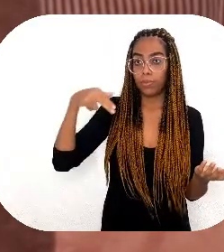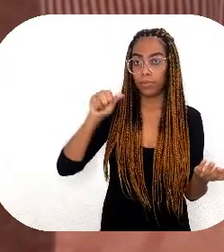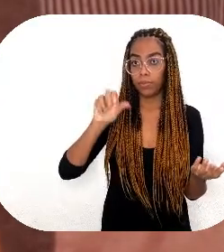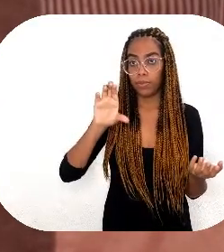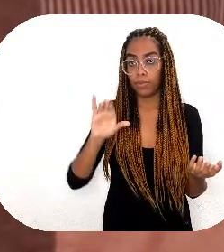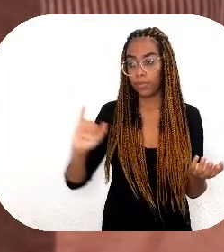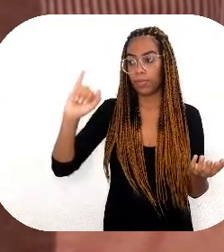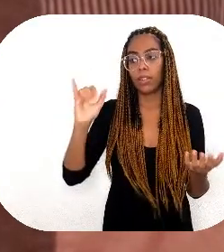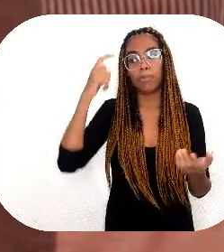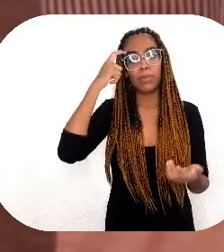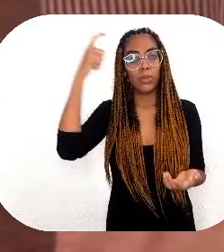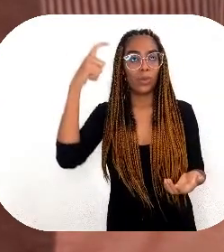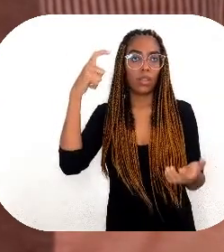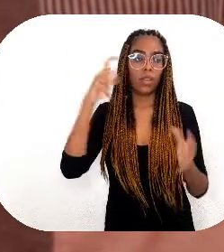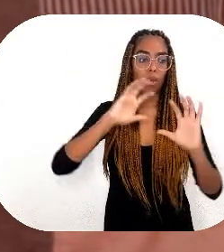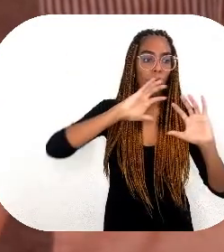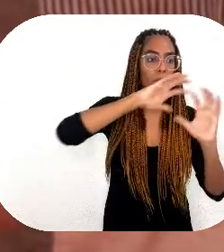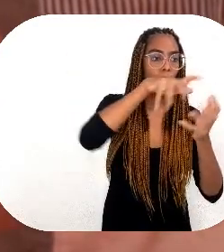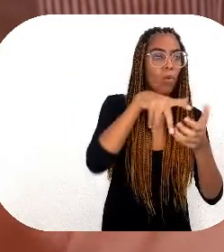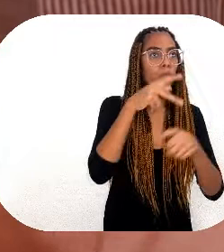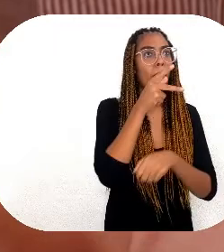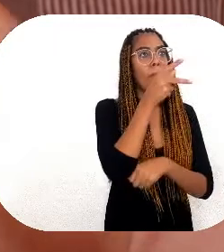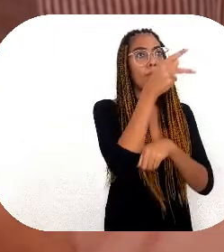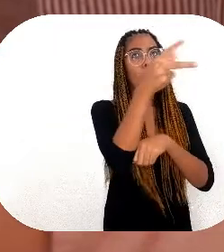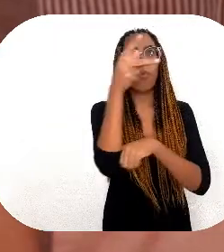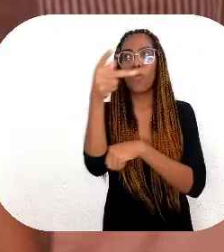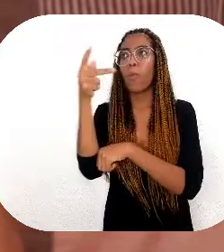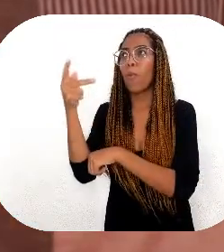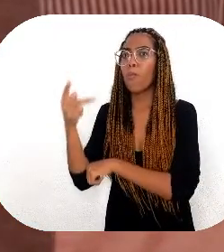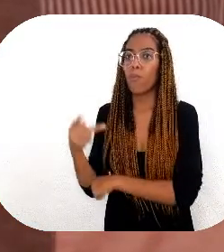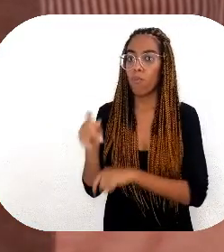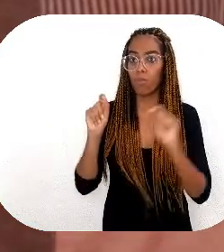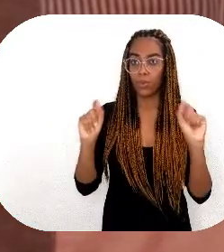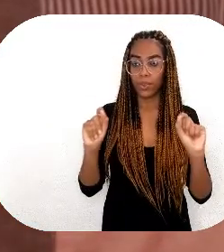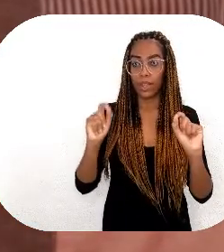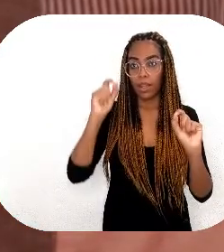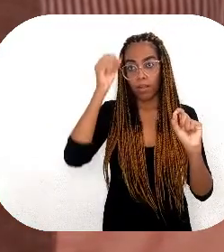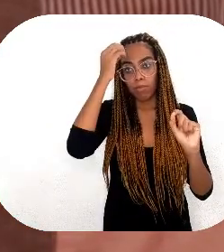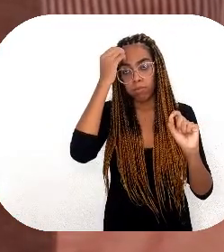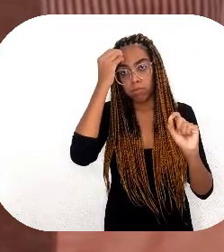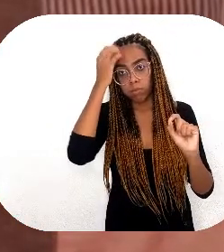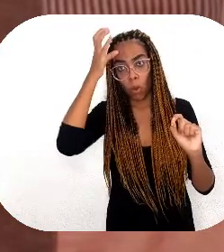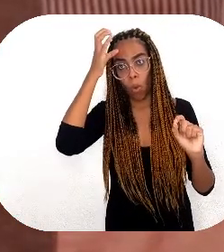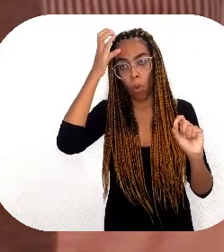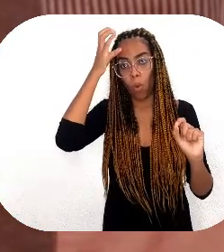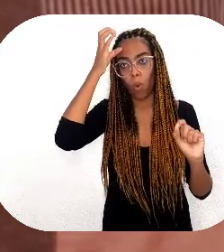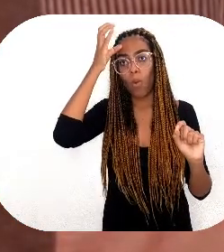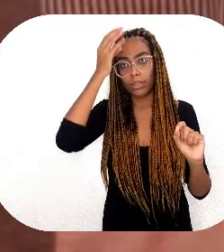agora. Anansi então resolveu correr o mundo à procura de